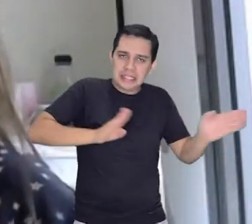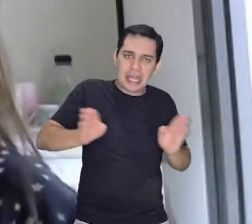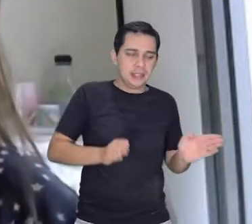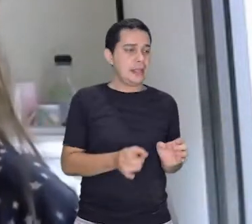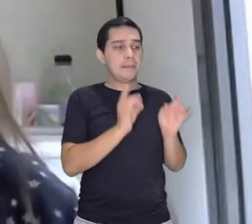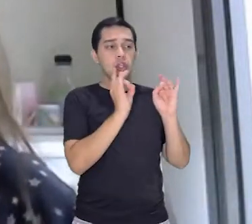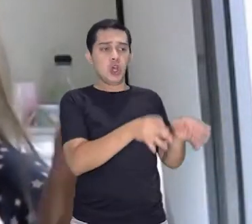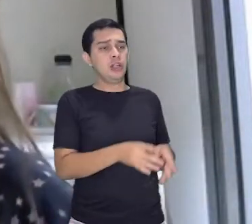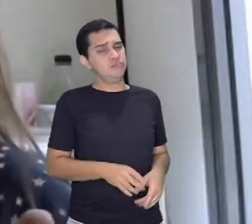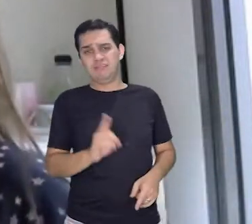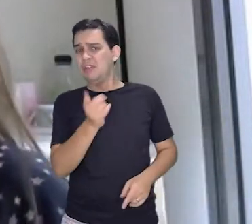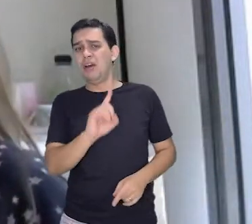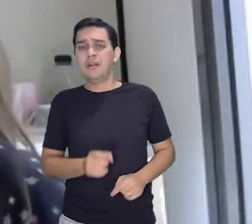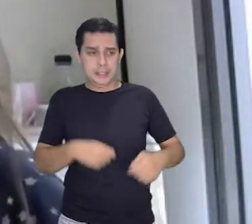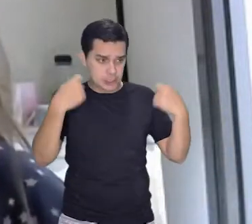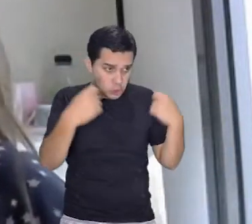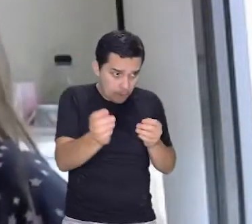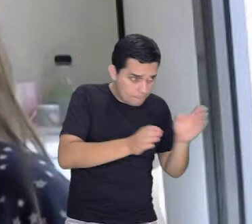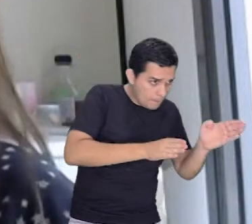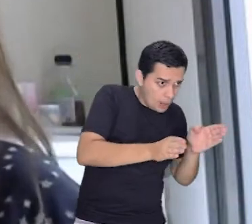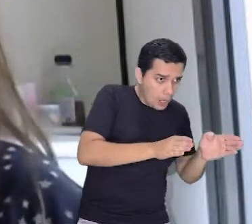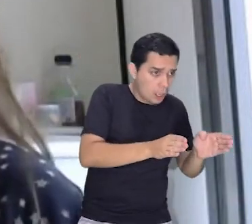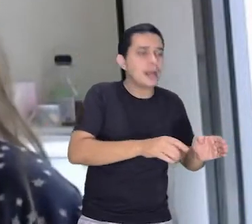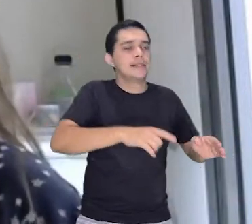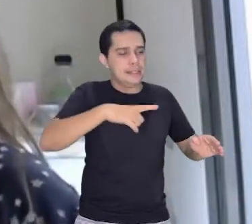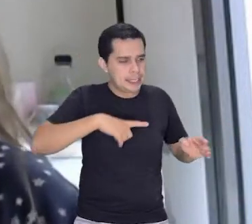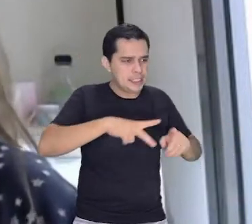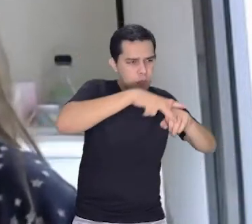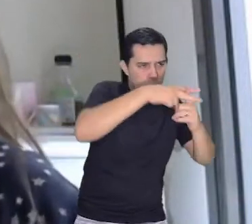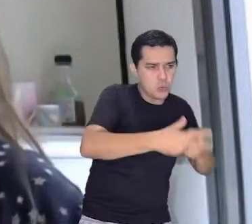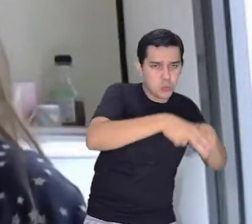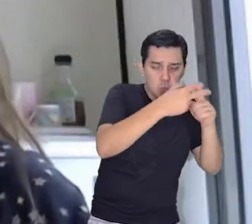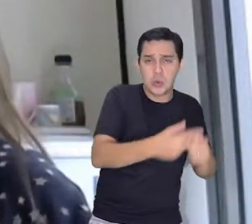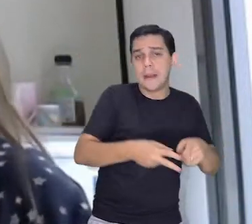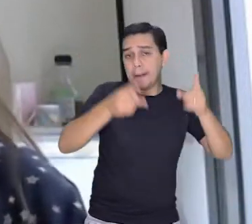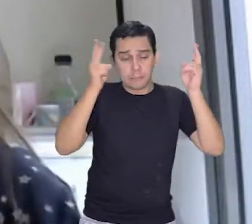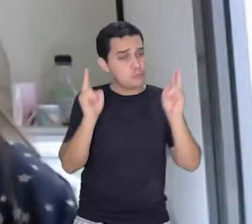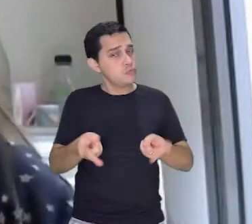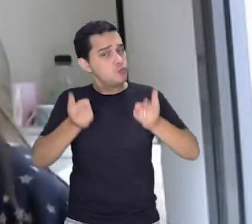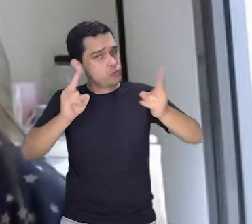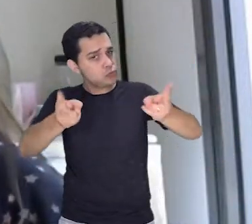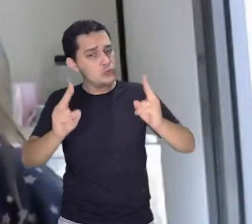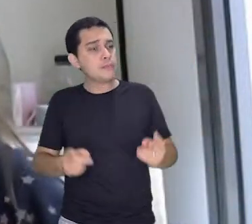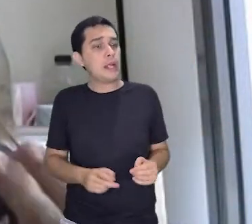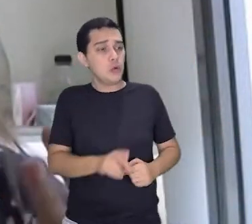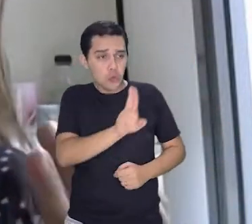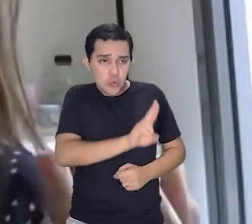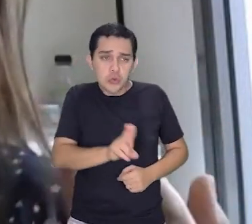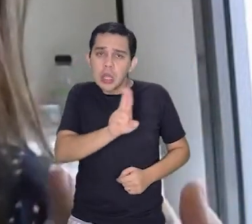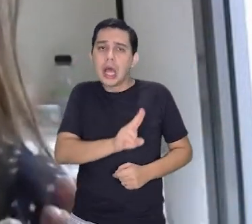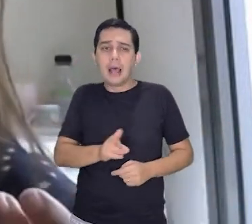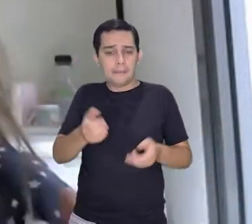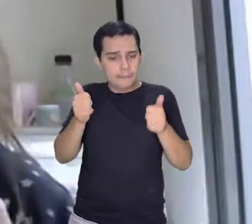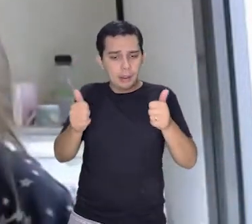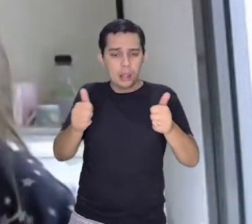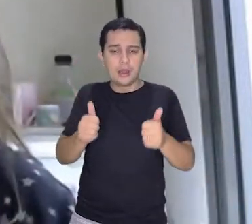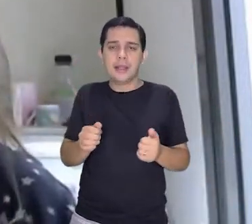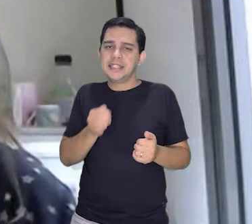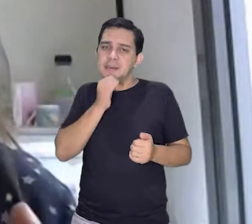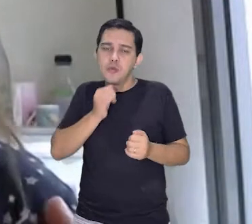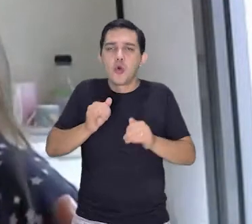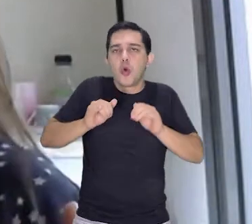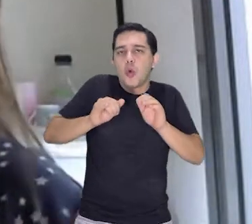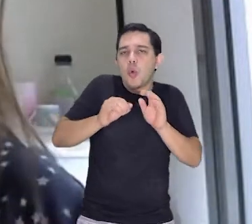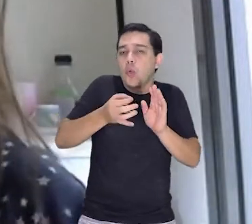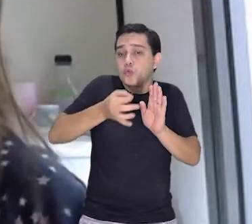sempre atualizando esses parâmetros e mantendo-os de forma a que eles funcionem, né? Um aviso sonoro,